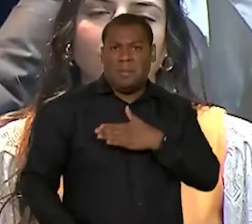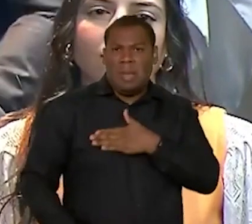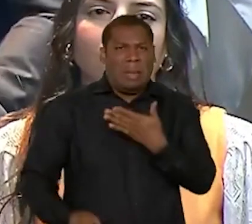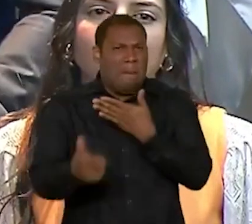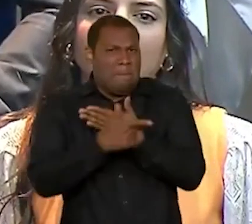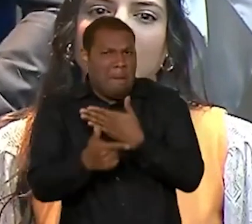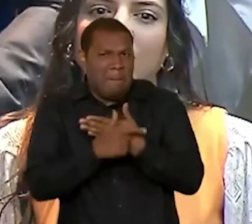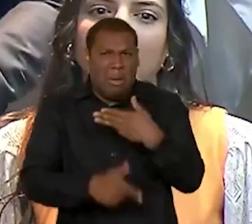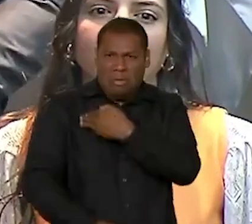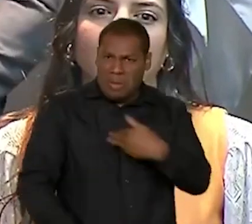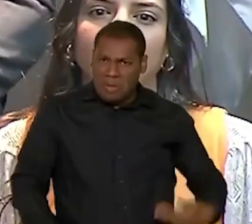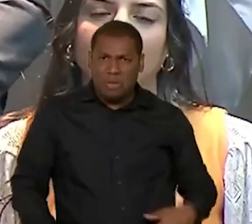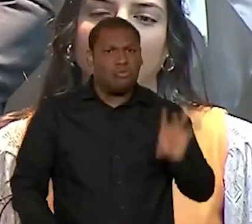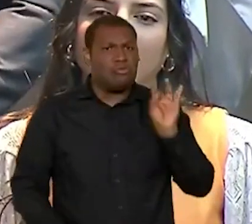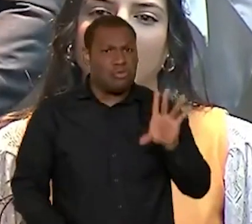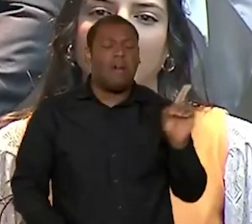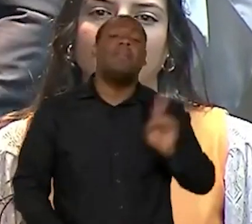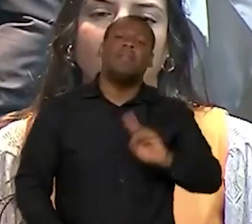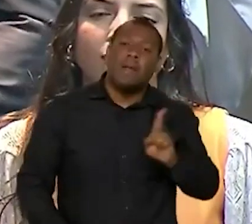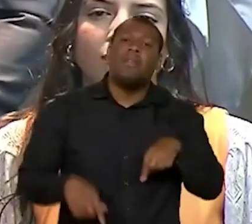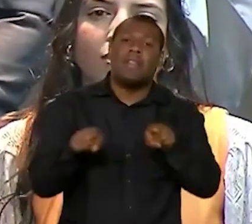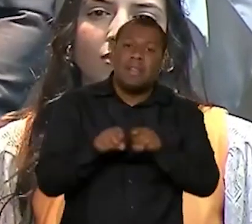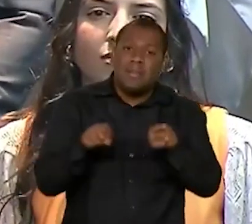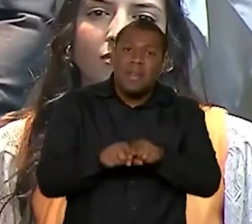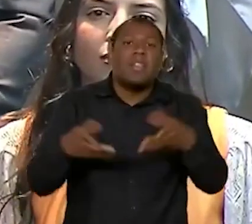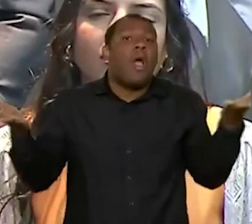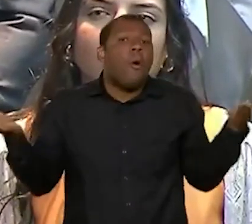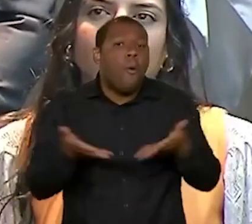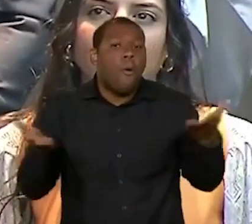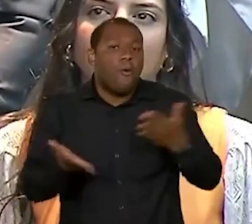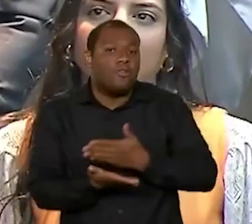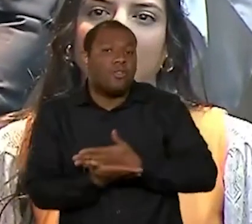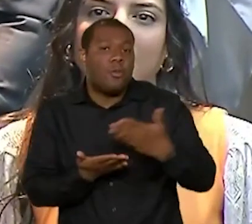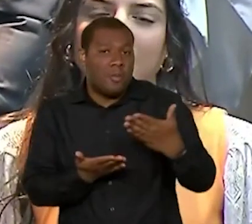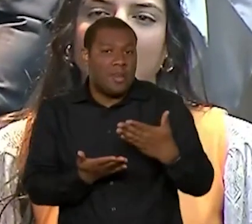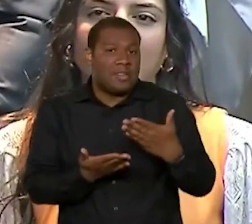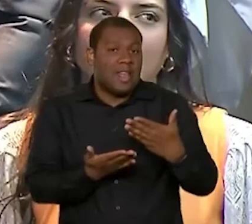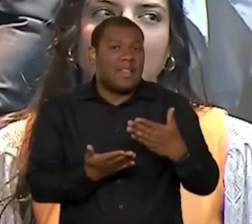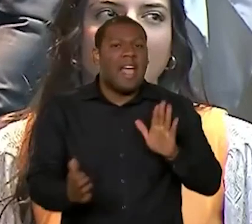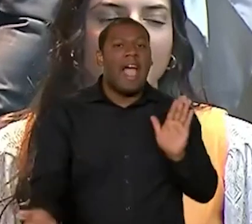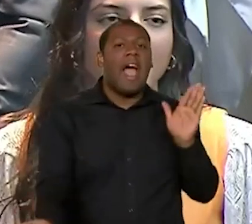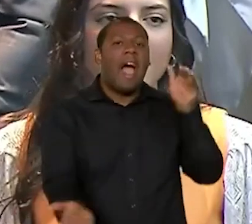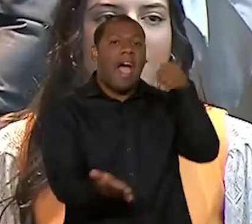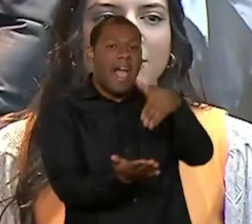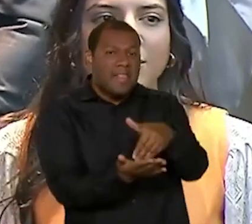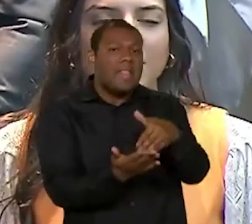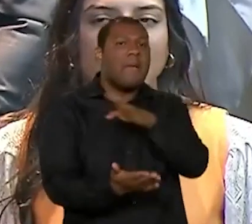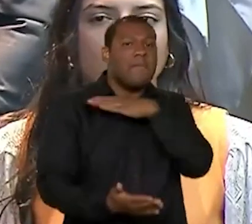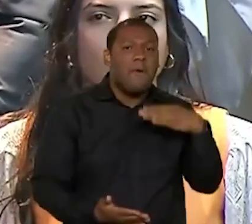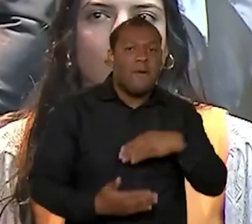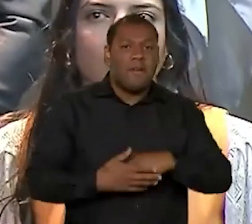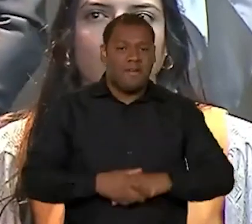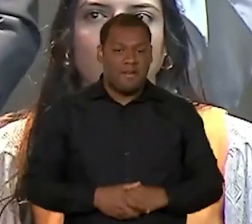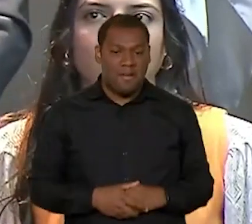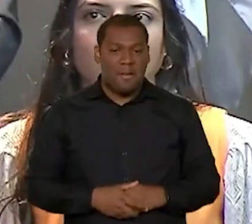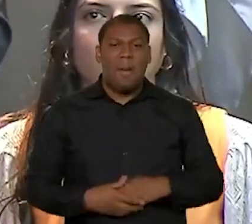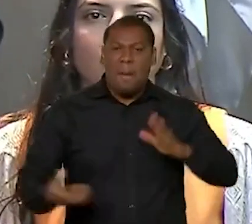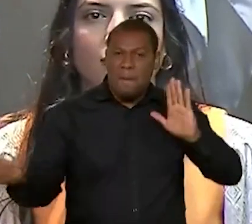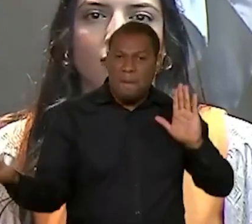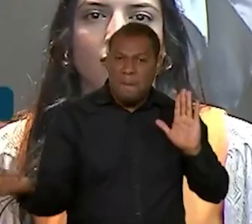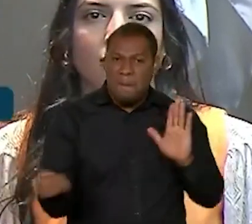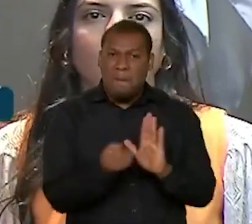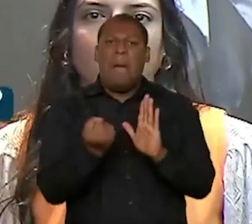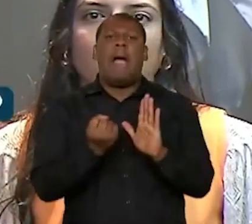assumindo, mas especialmente pelo fato de, a partir de hoje, até o último dia da minha vida, eu passar a ter uma marca que me definirá